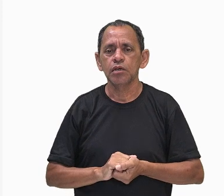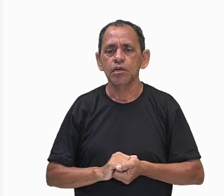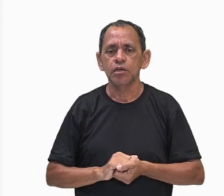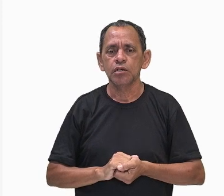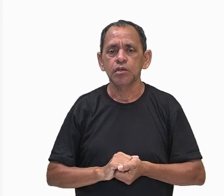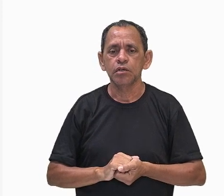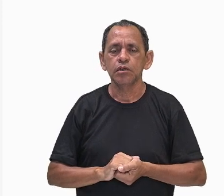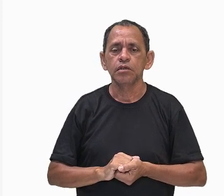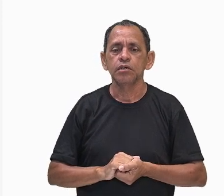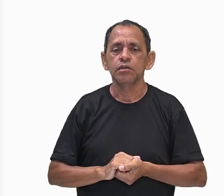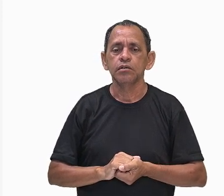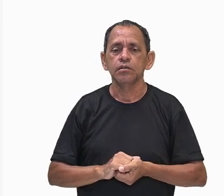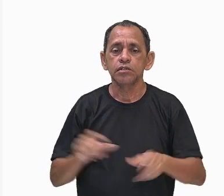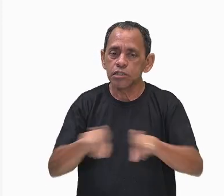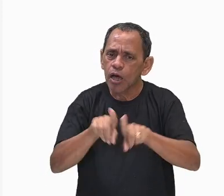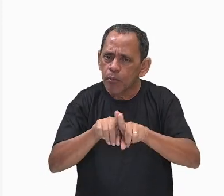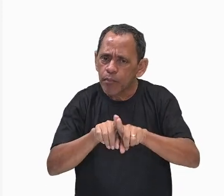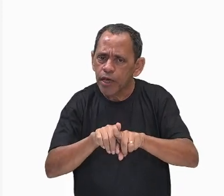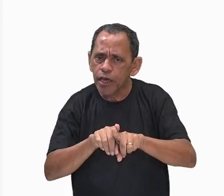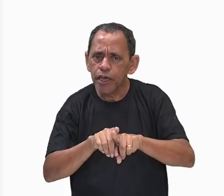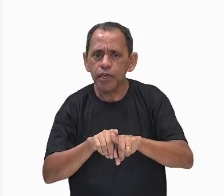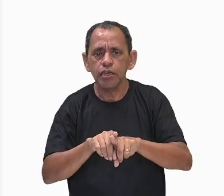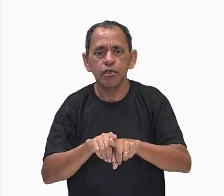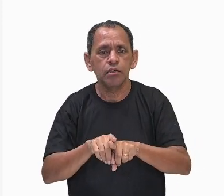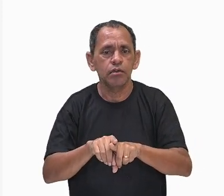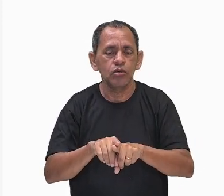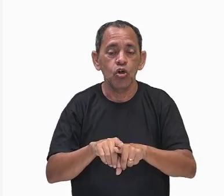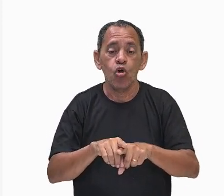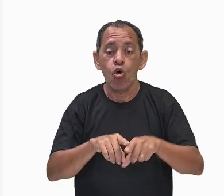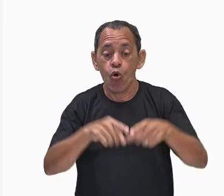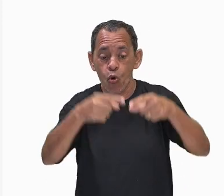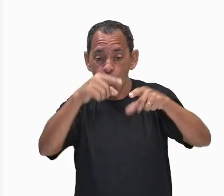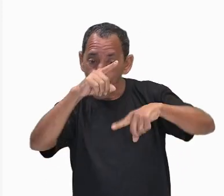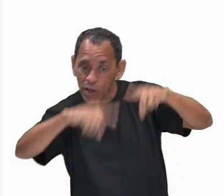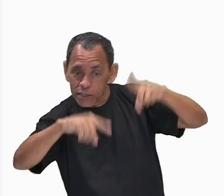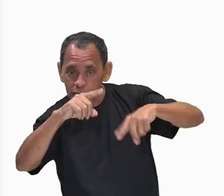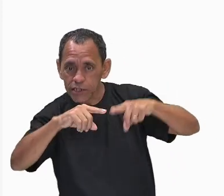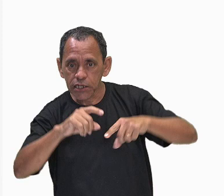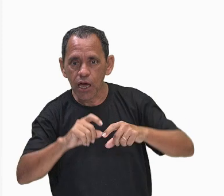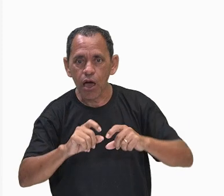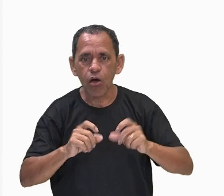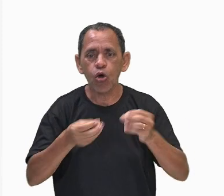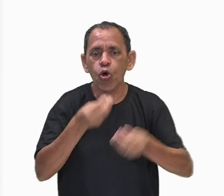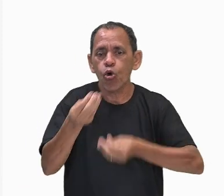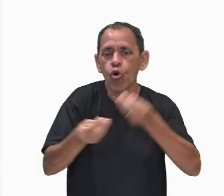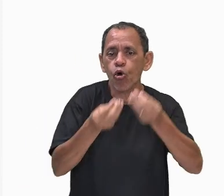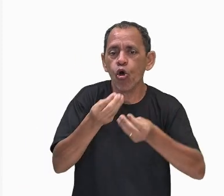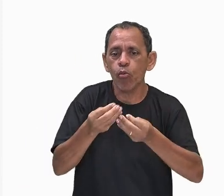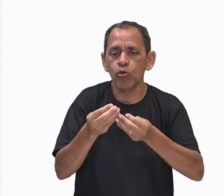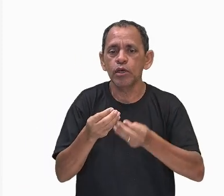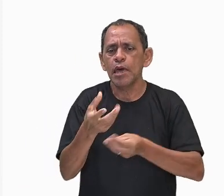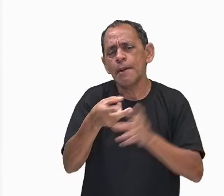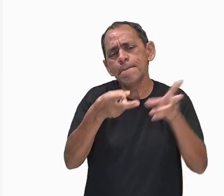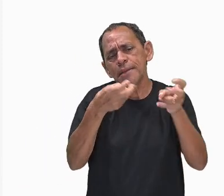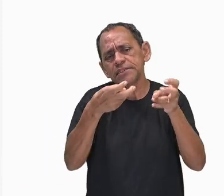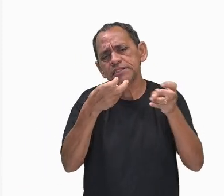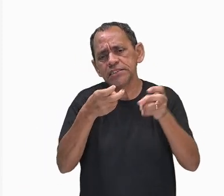cilindro, ele nada mais é do que um retângulo, tá? Então, só